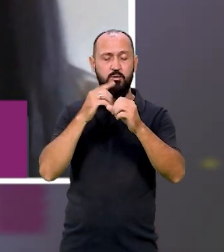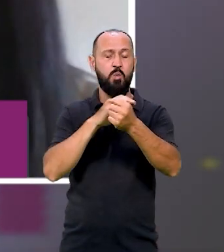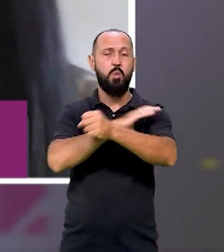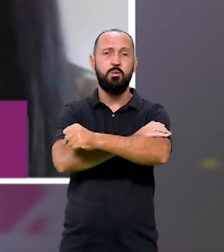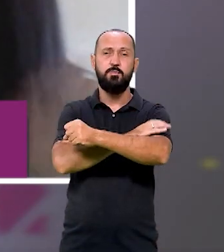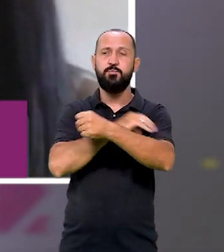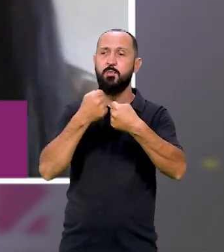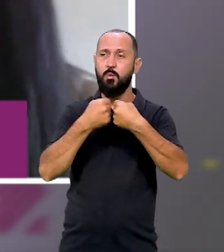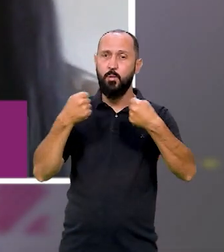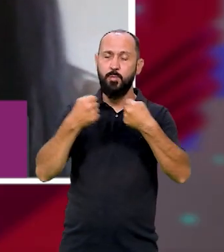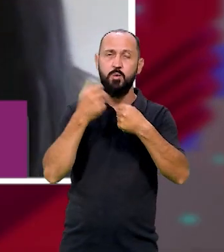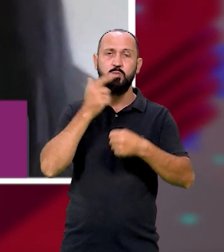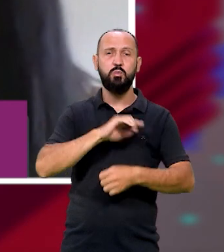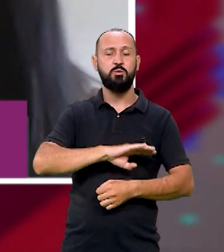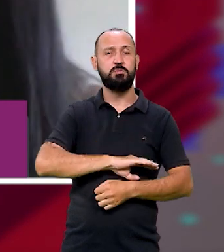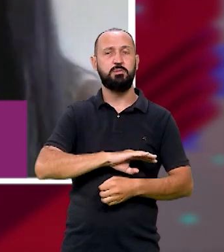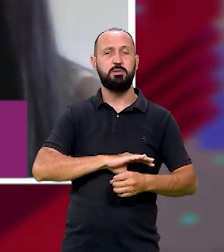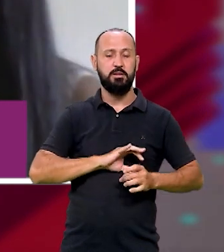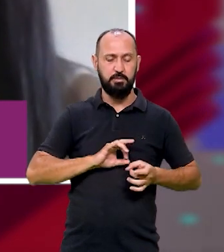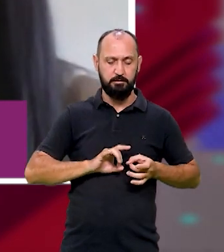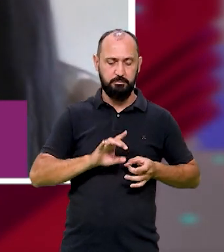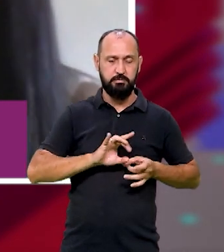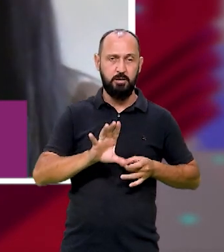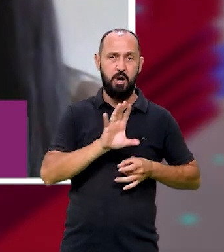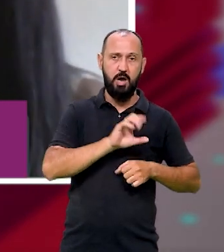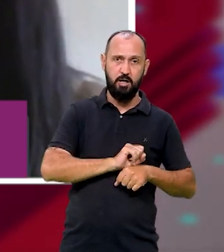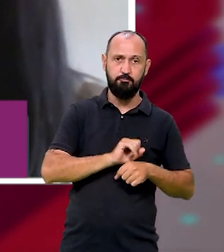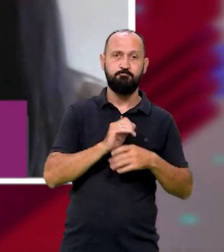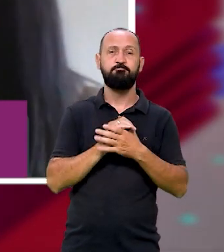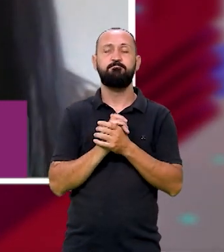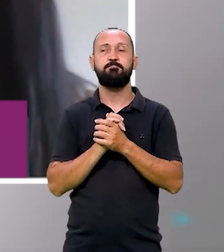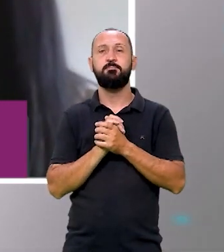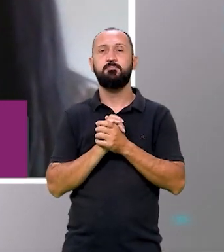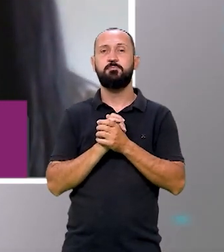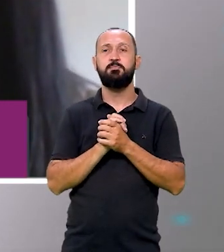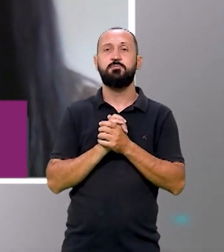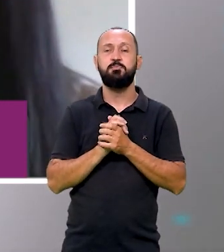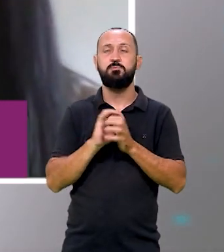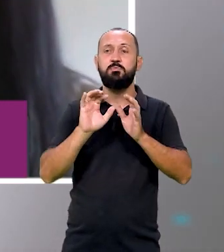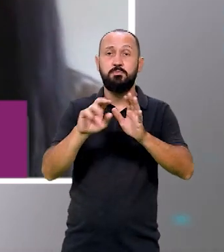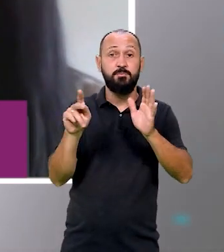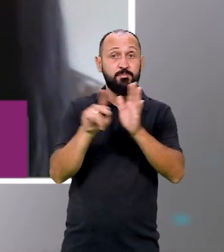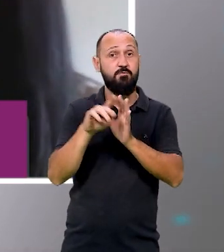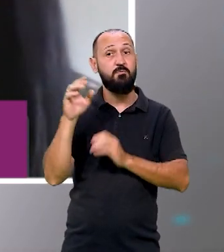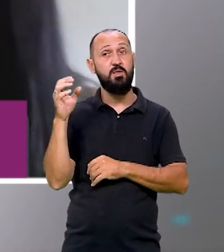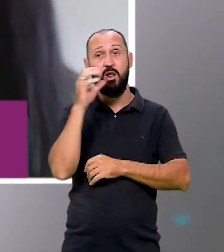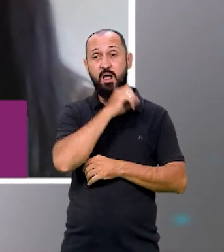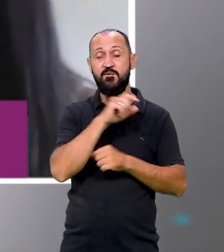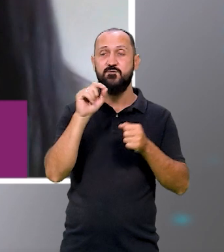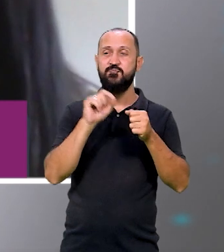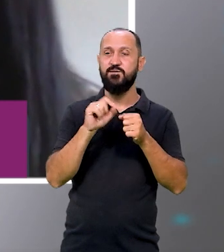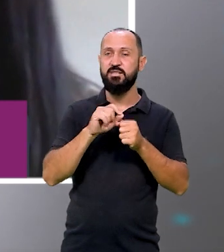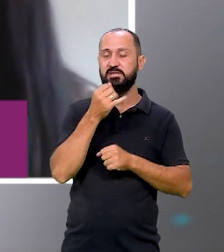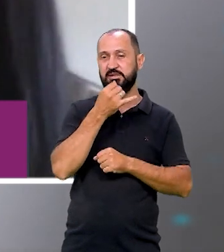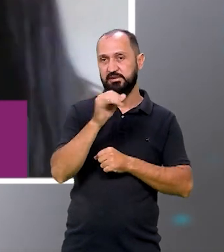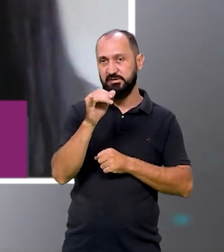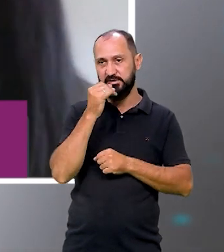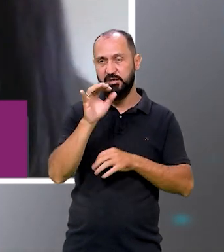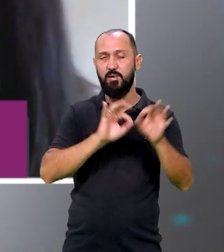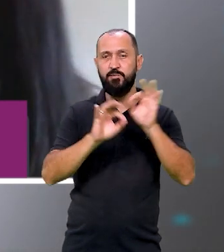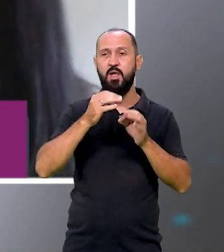Durante uma atividade de alta intensidade, a gente usa todas as nossas fontes, né? A gente usa carboidrato, proteína e gordura como